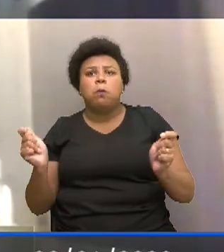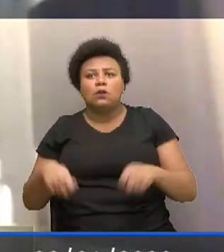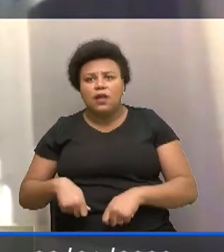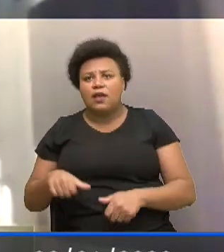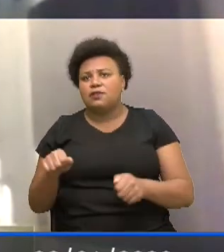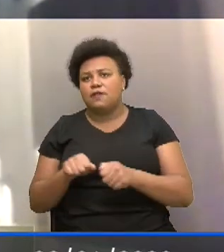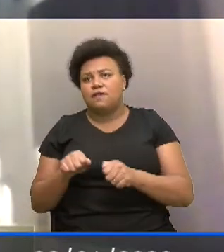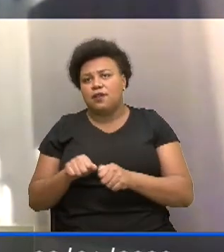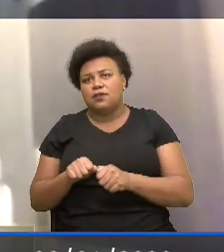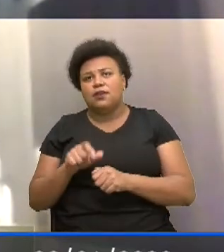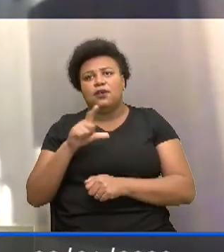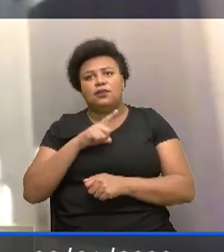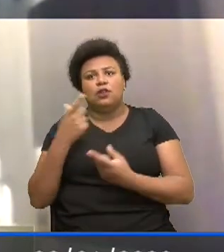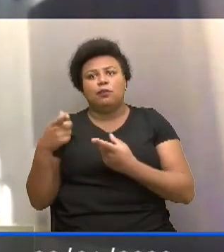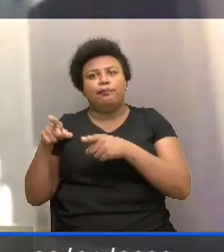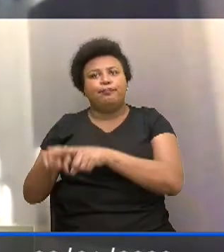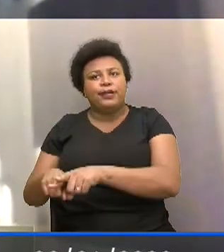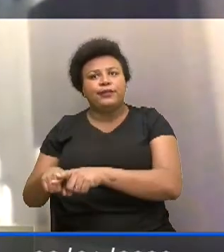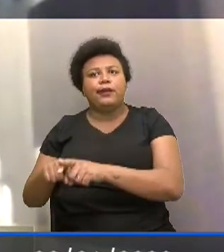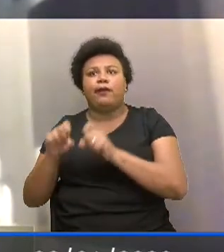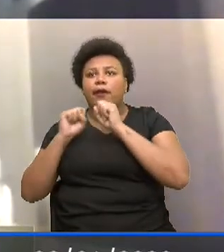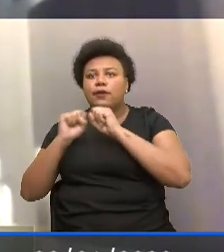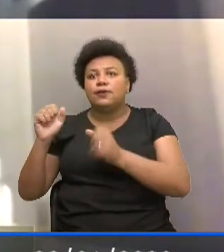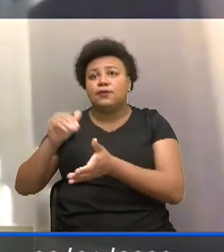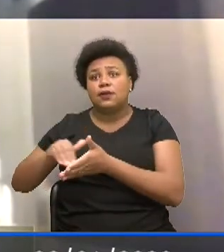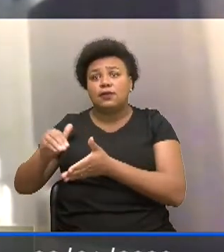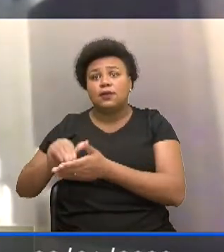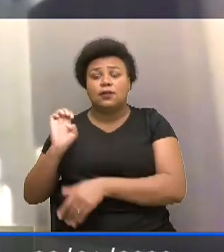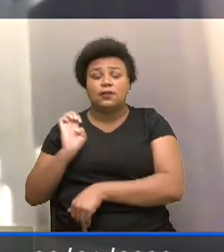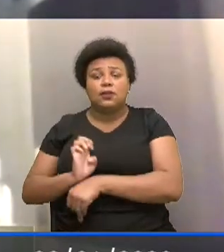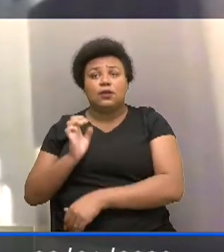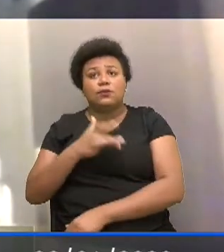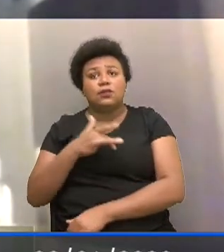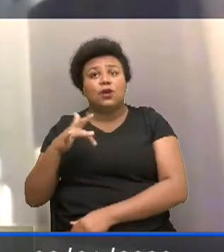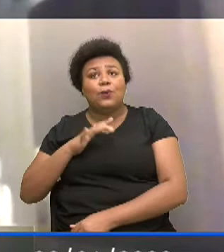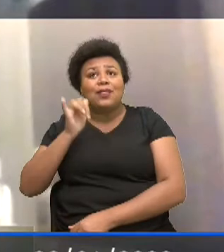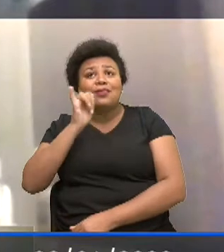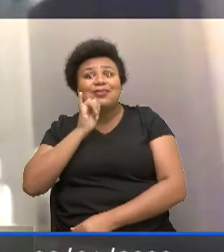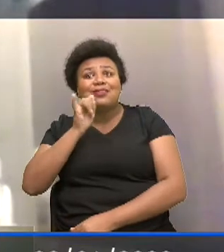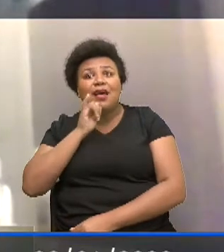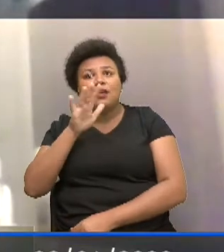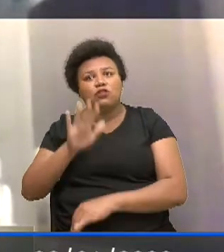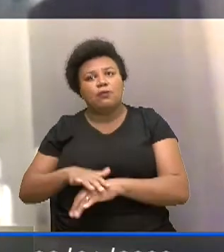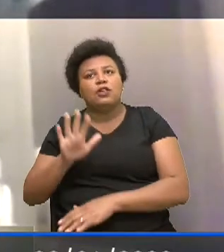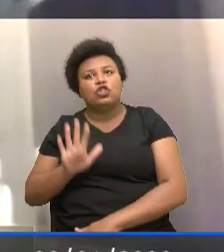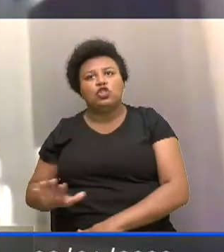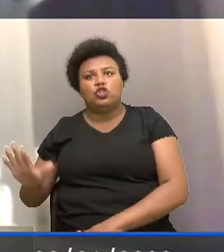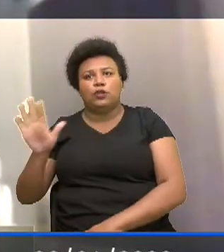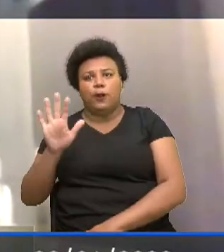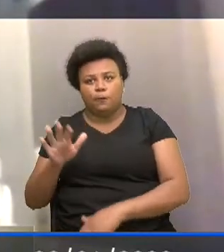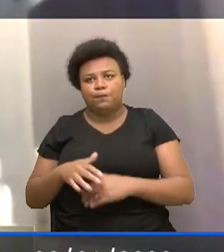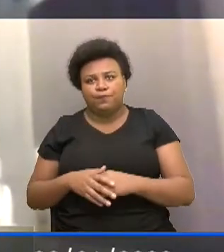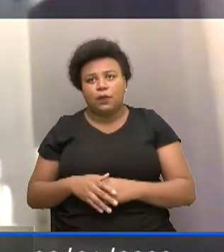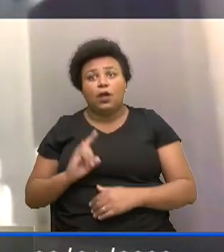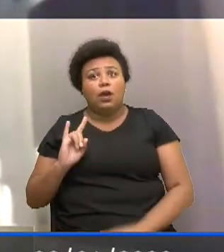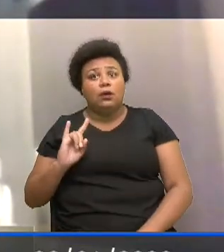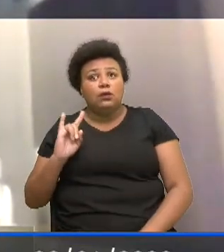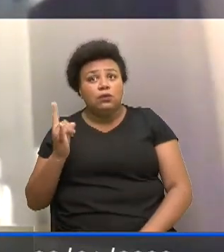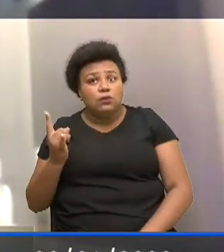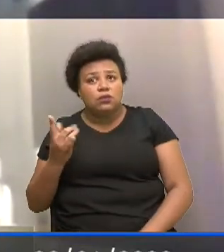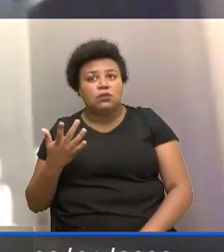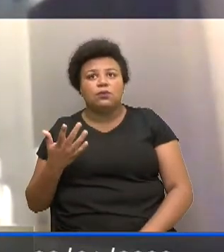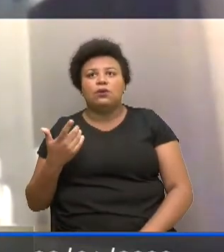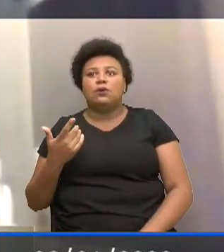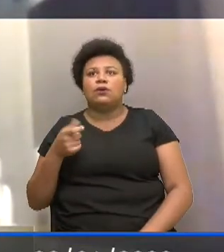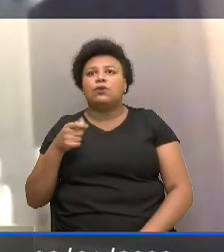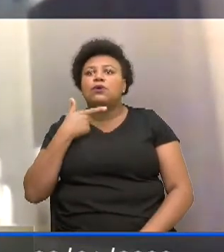fazer, através dessa parceria com a Secretaria Estadual de Saúde, uma testagem mais significativa. E, por último, gostaria